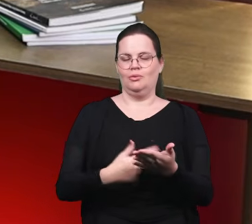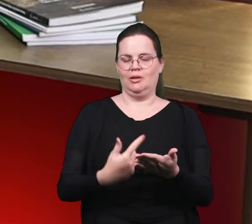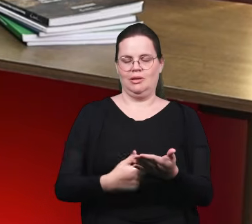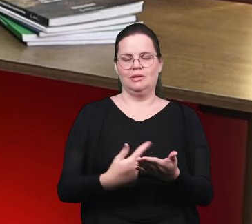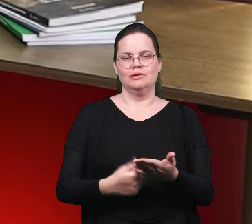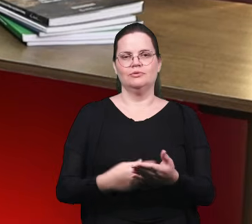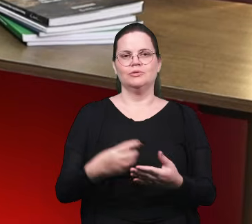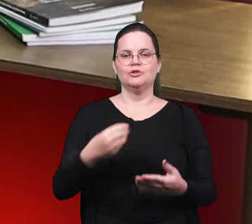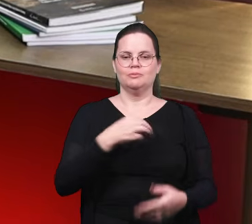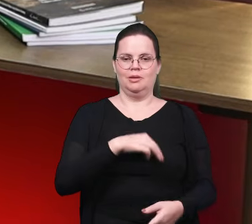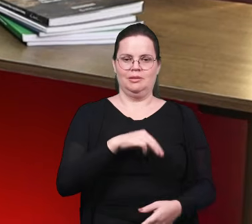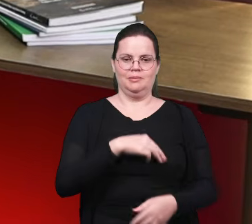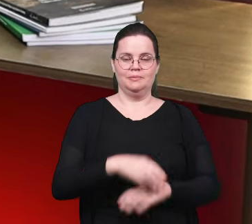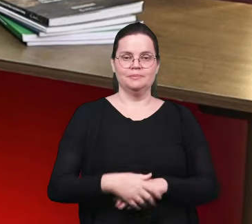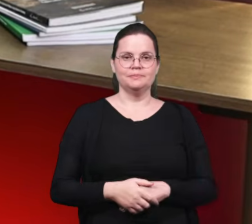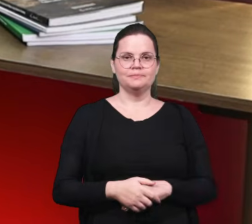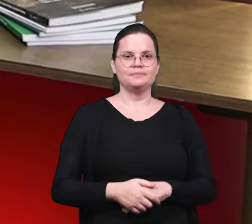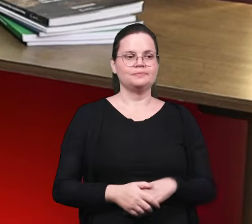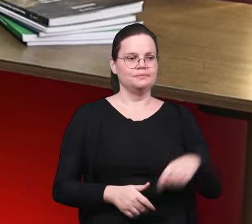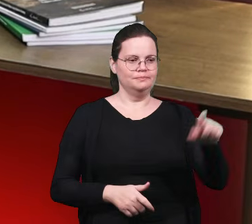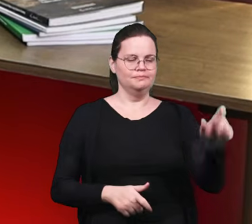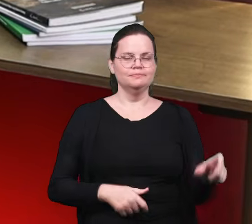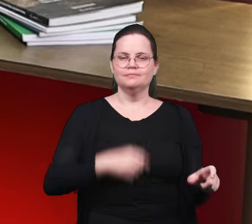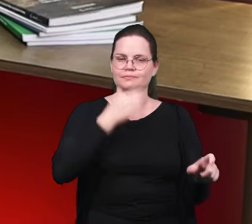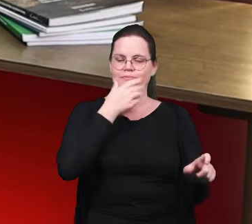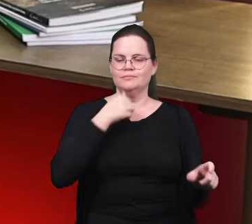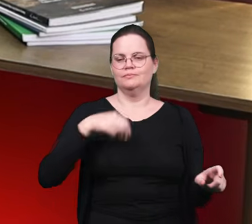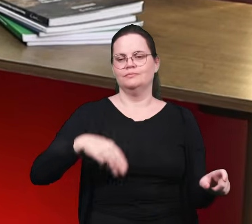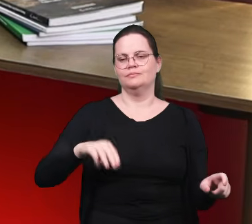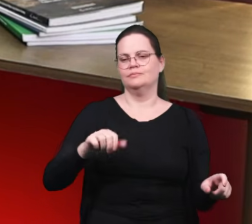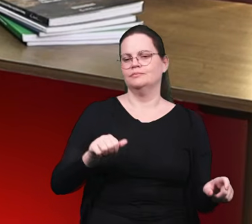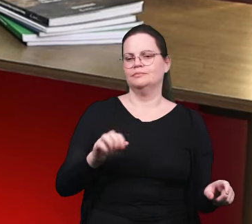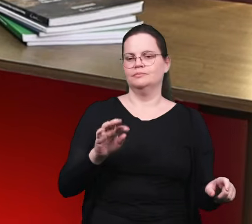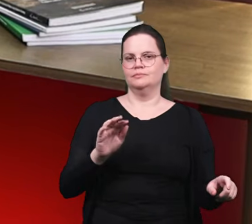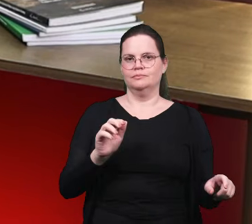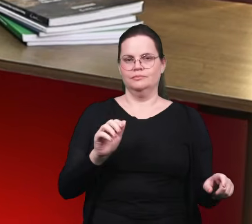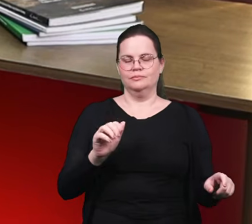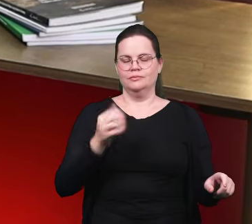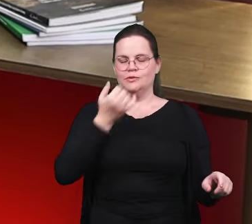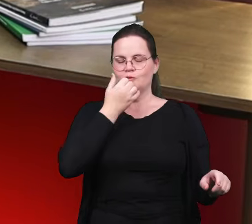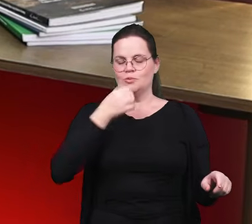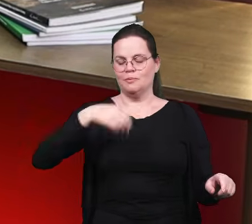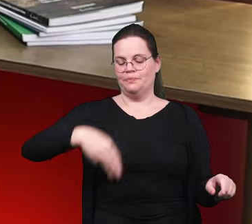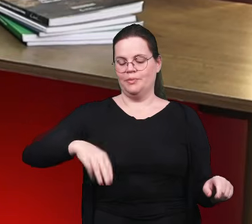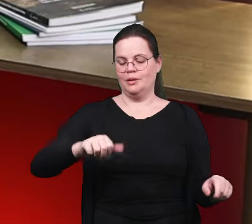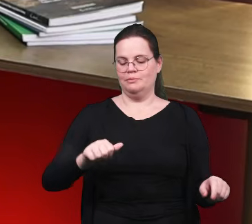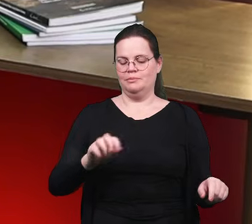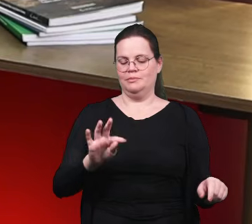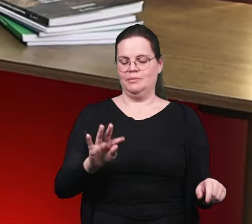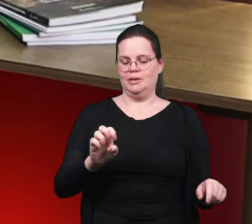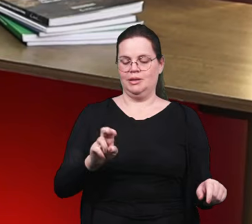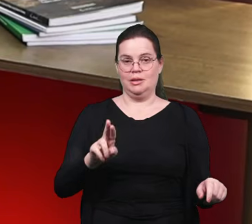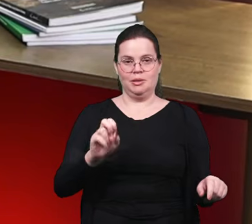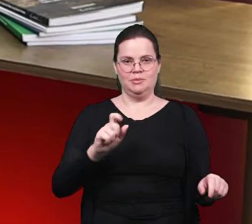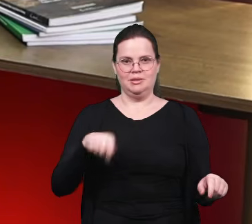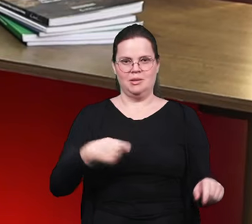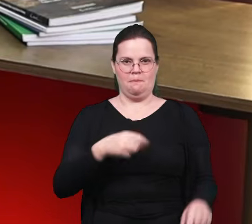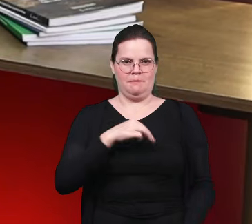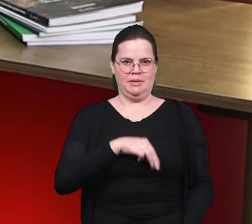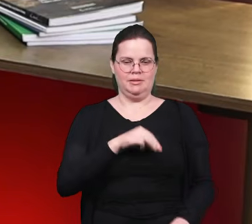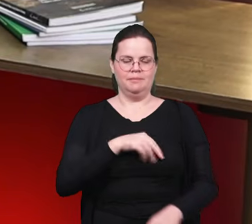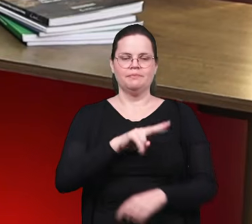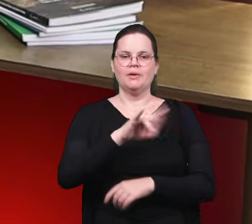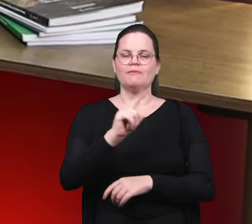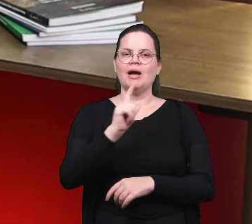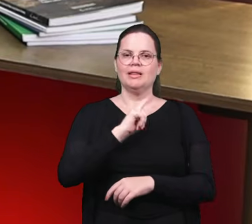o chamado de Mateus. E é interessante porque o chamado de Mateus vai aparecer em 3 evangelhos,